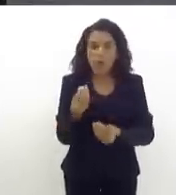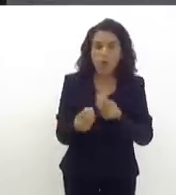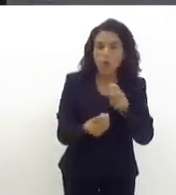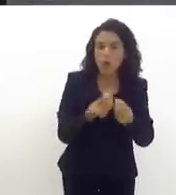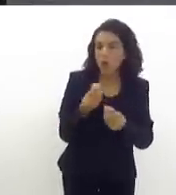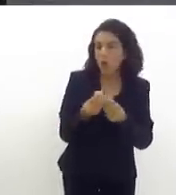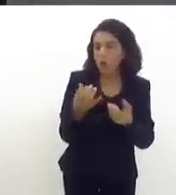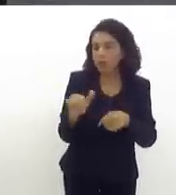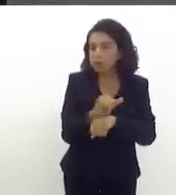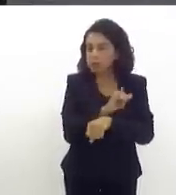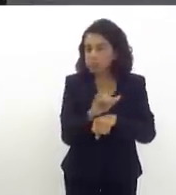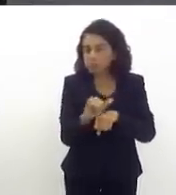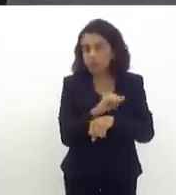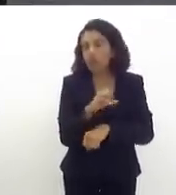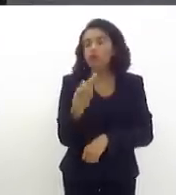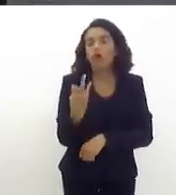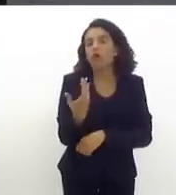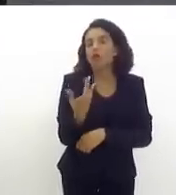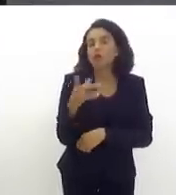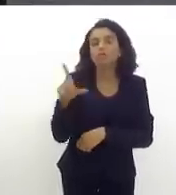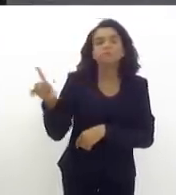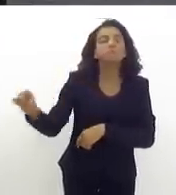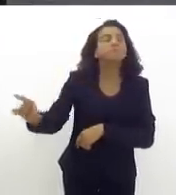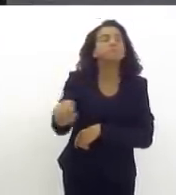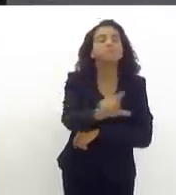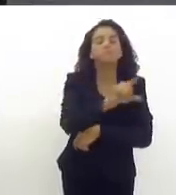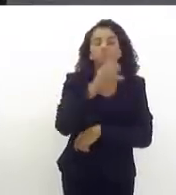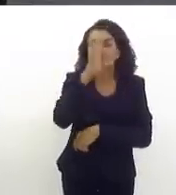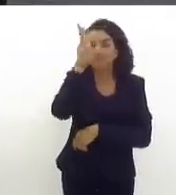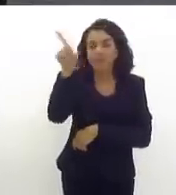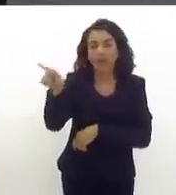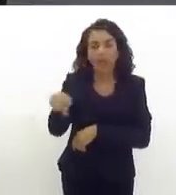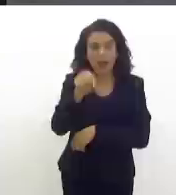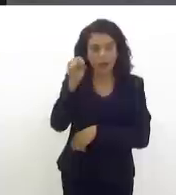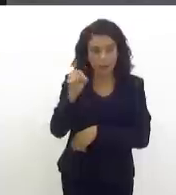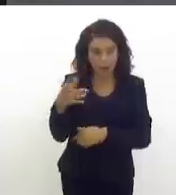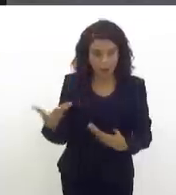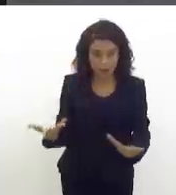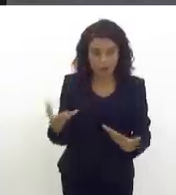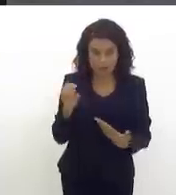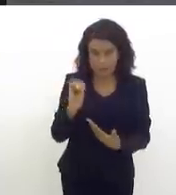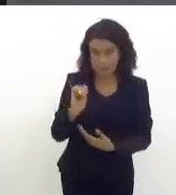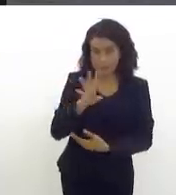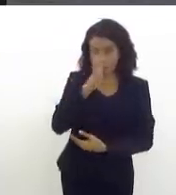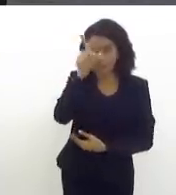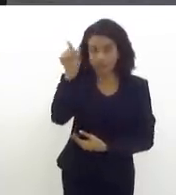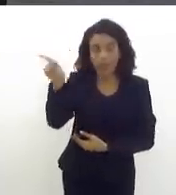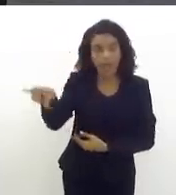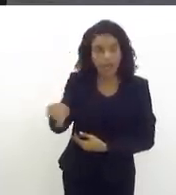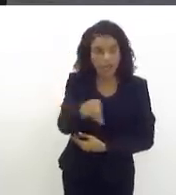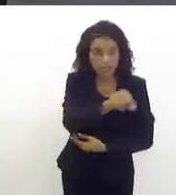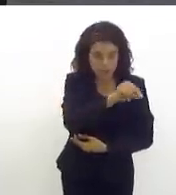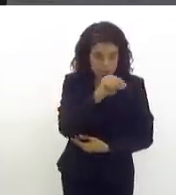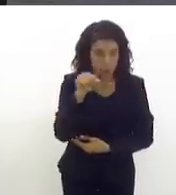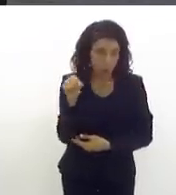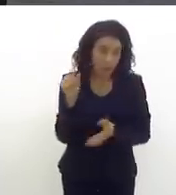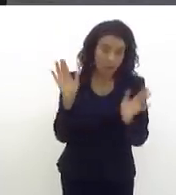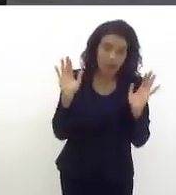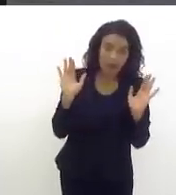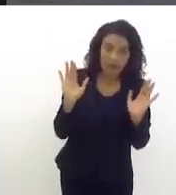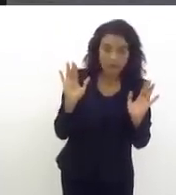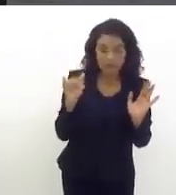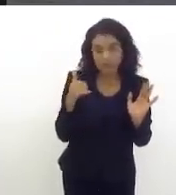foi escolhido aleatoriamente porque se foi escolha aleatoriamente aleatória